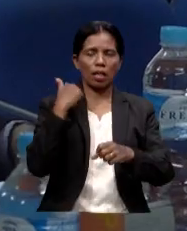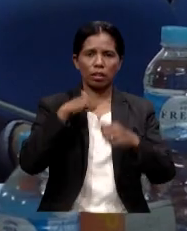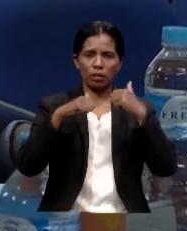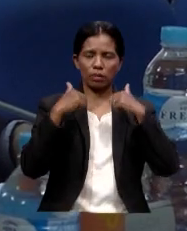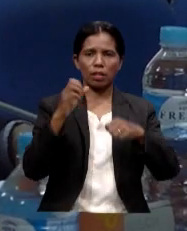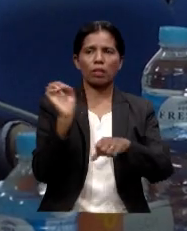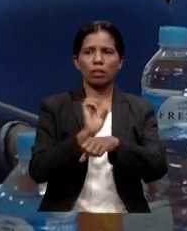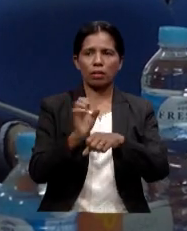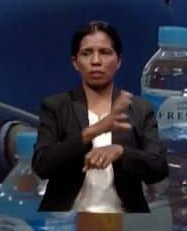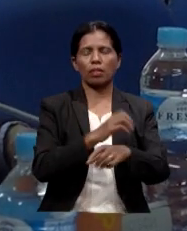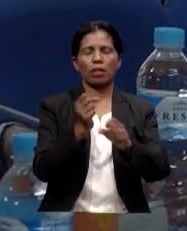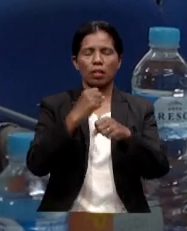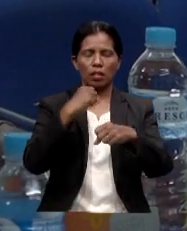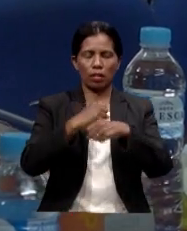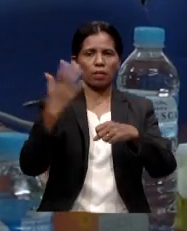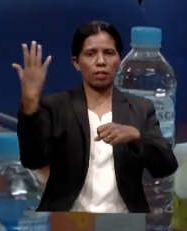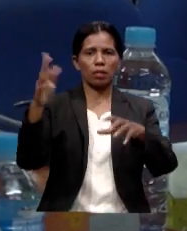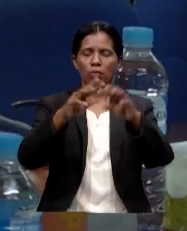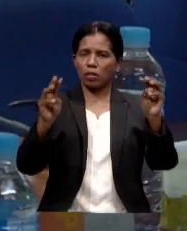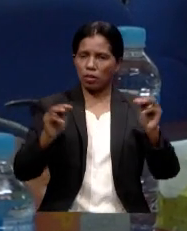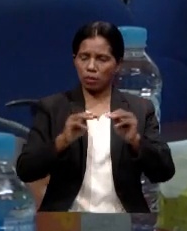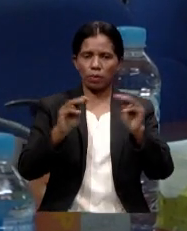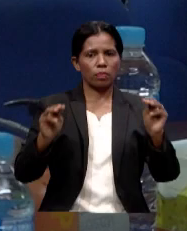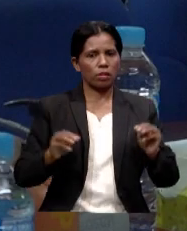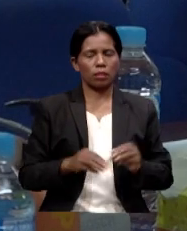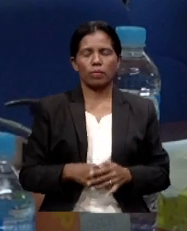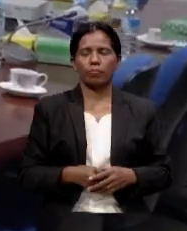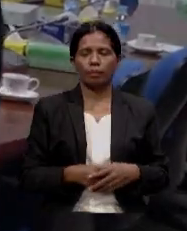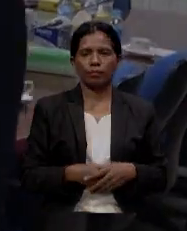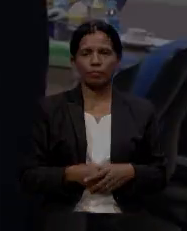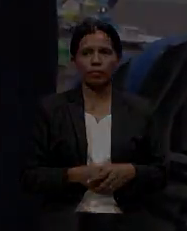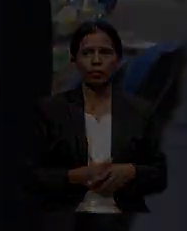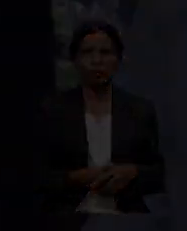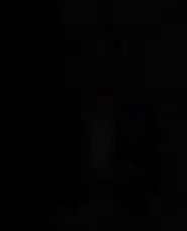foing halau konferensi iha kada munisipiu. Gasparinha de Souza, Jaime dos Santos, GMN.